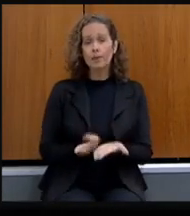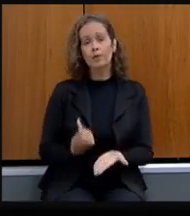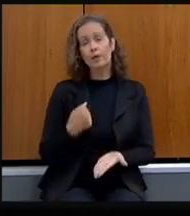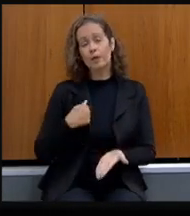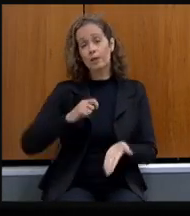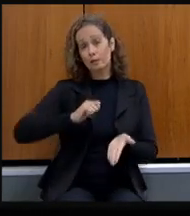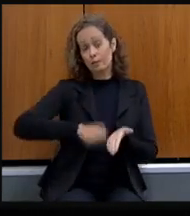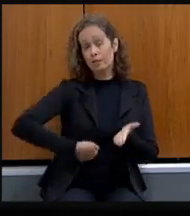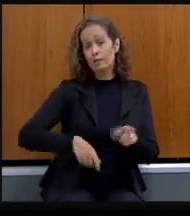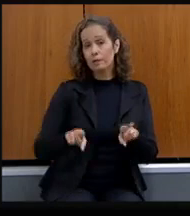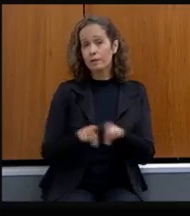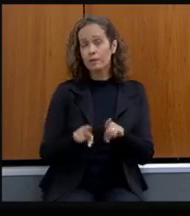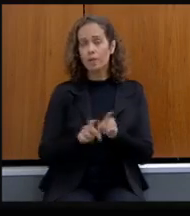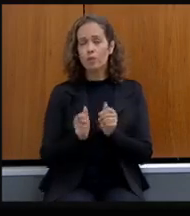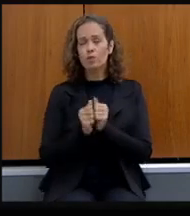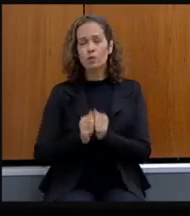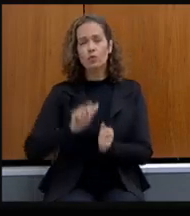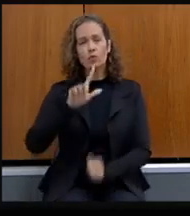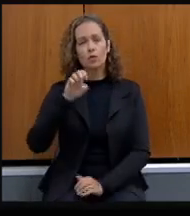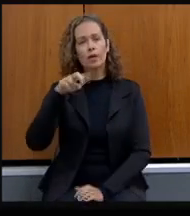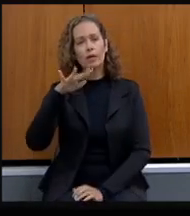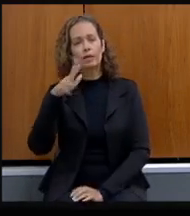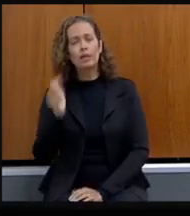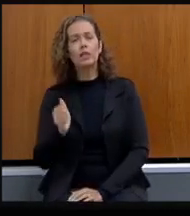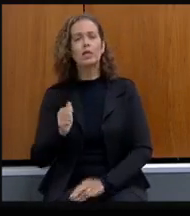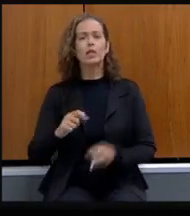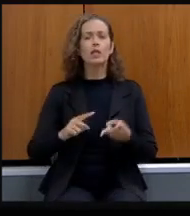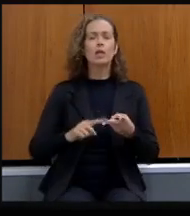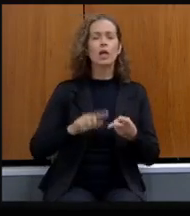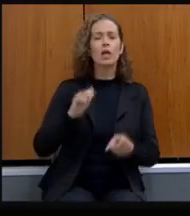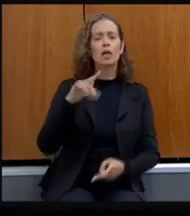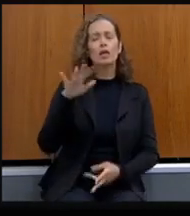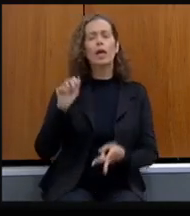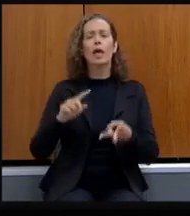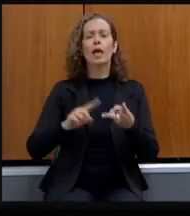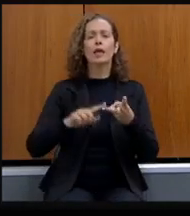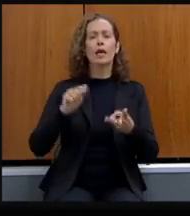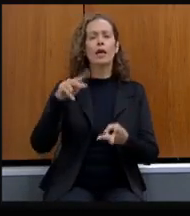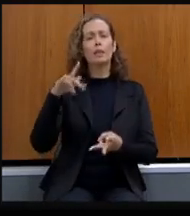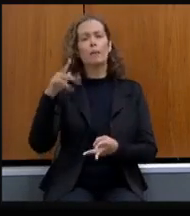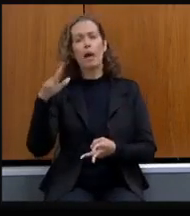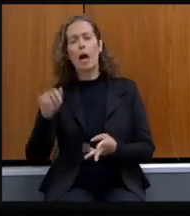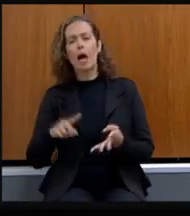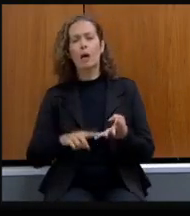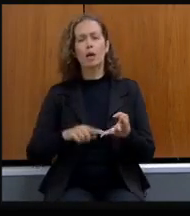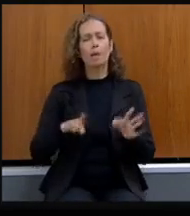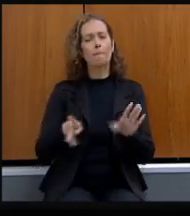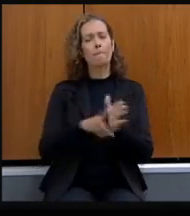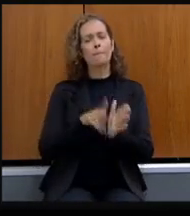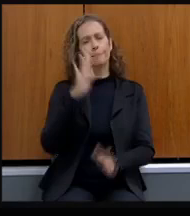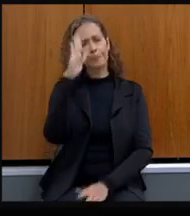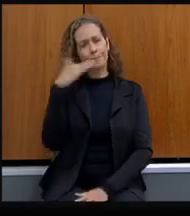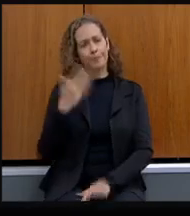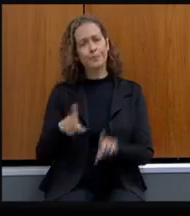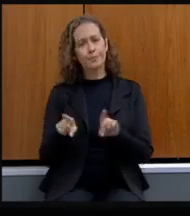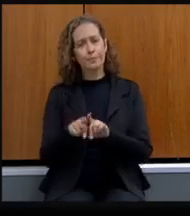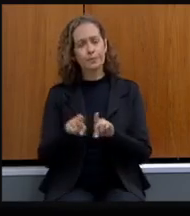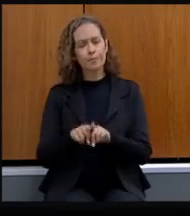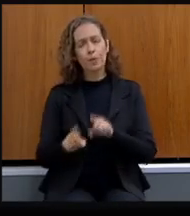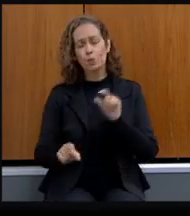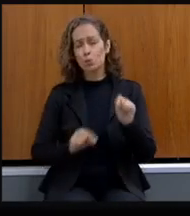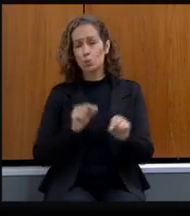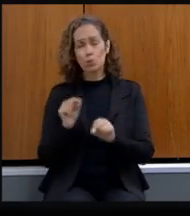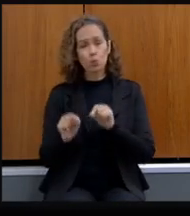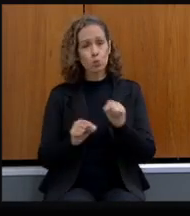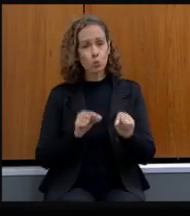assinei também um flanelinha André de Jesus Ana Paula Siqueira próprio Beatriz em relação à questão